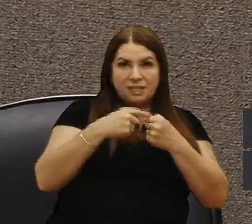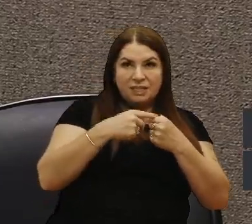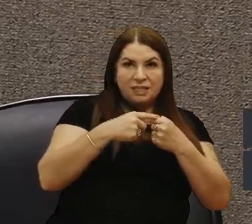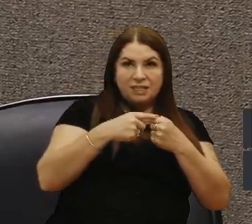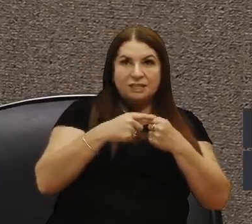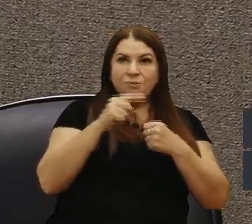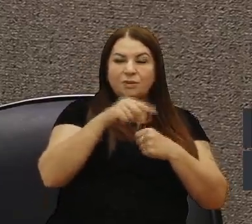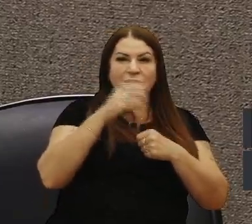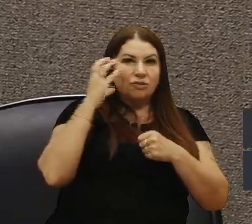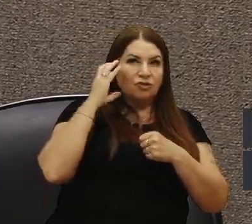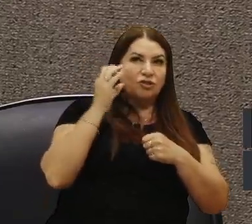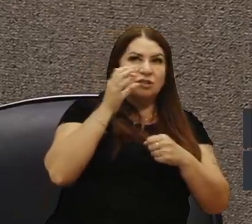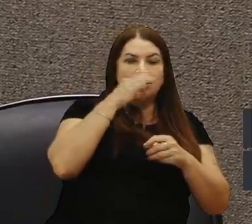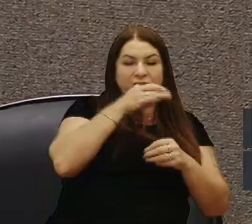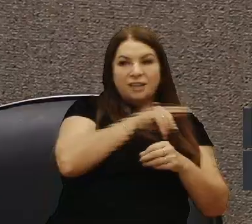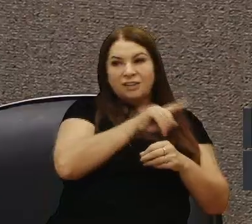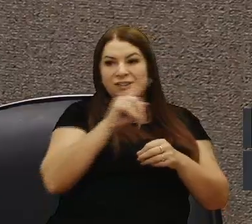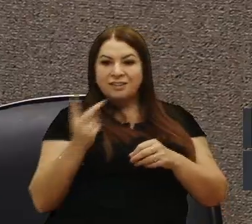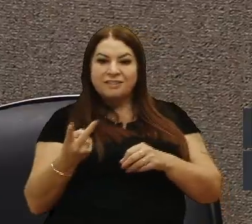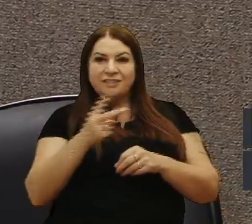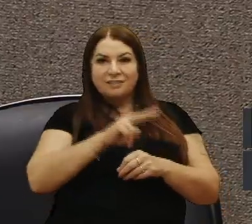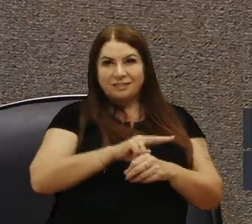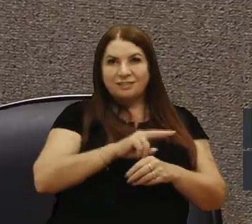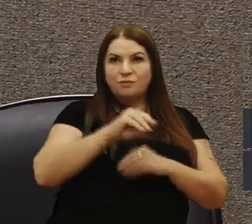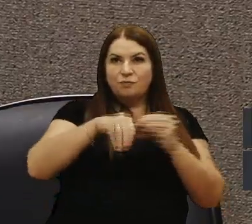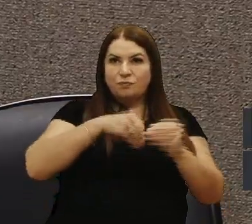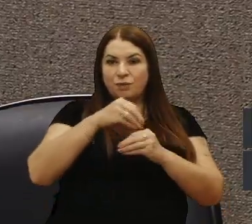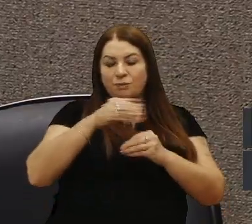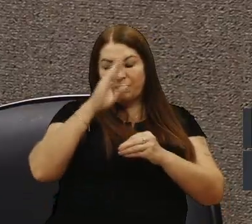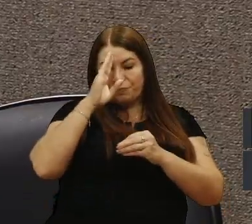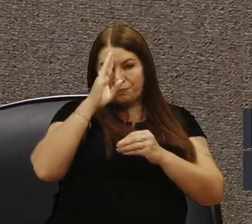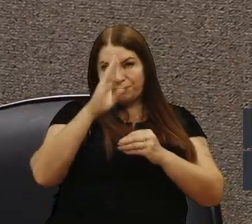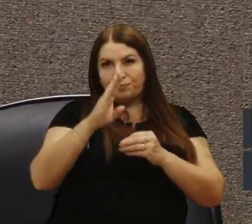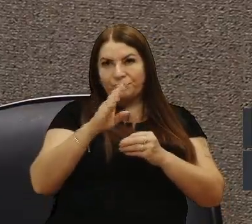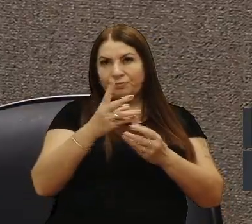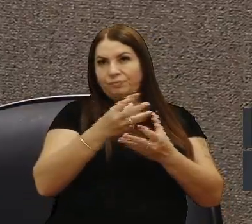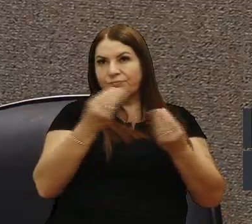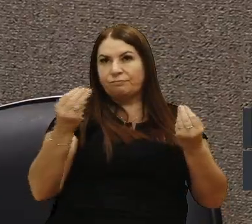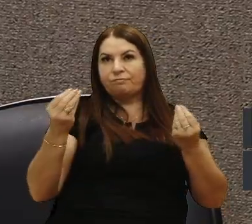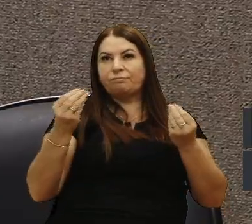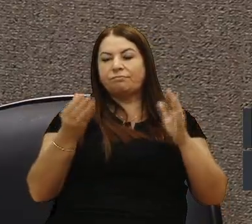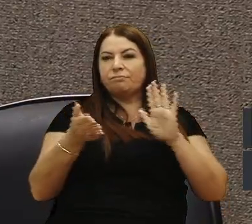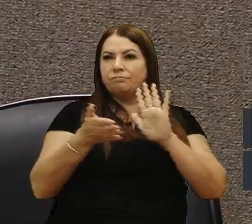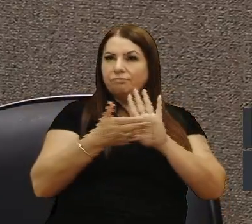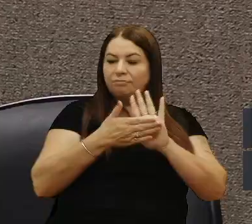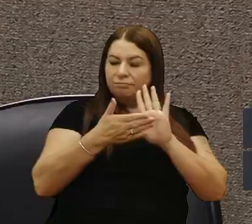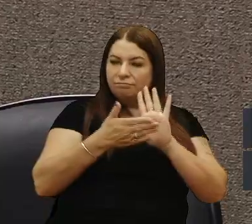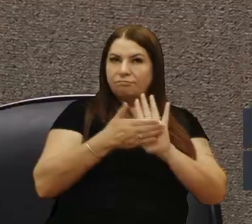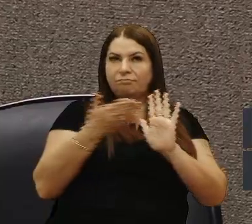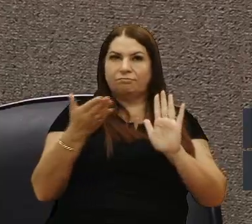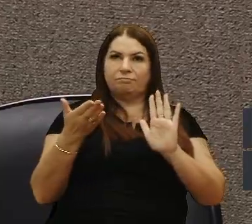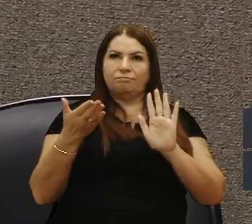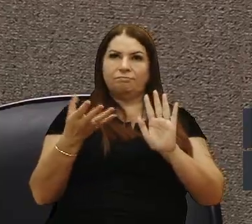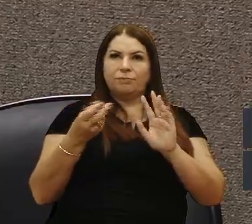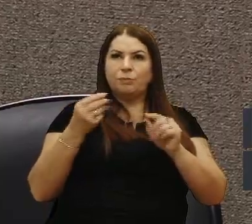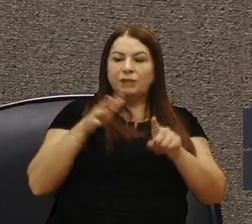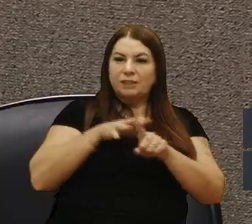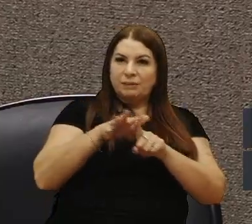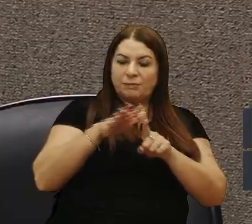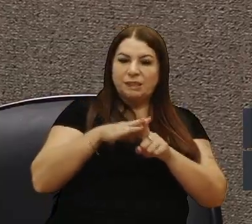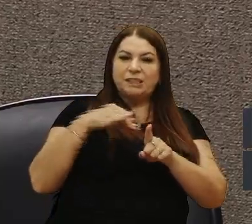Rádio Caxias e a Rádio Caxias teve esse envolvimento direto, né, com tantas pautas, com tantas